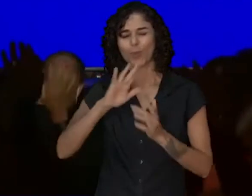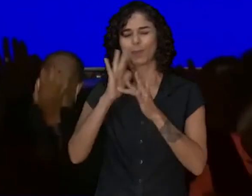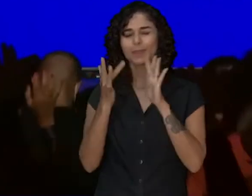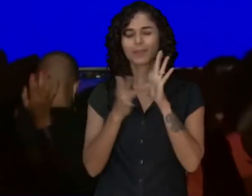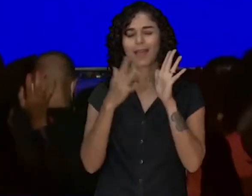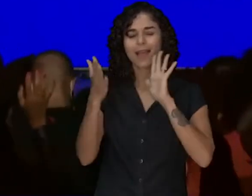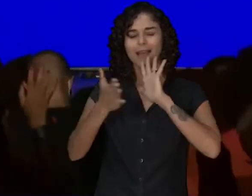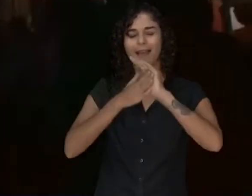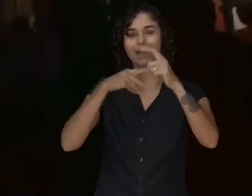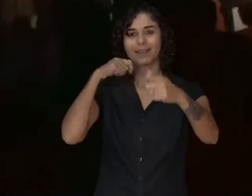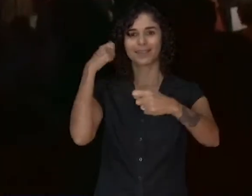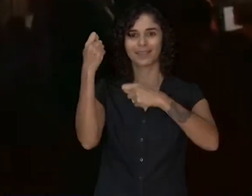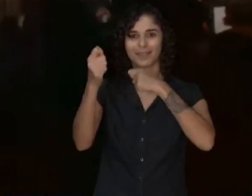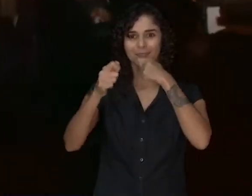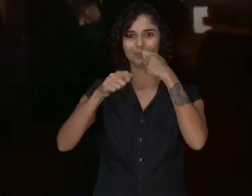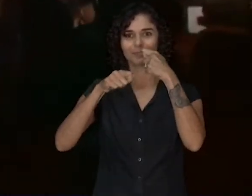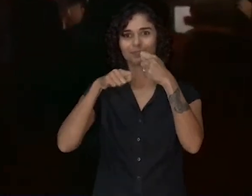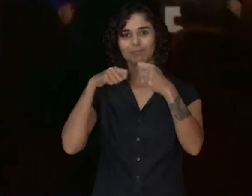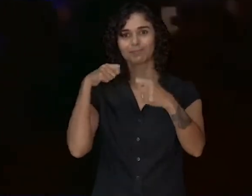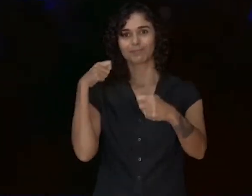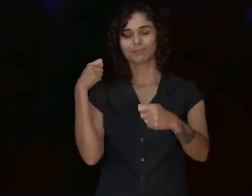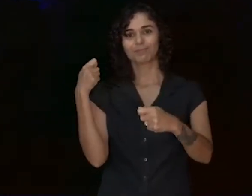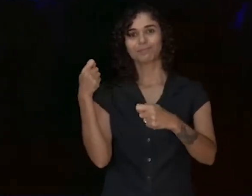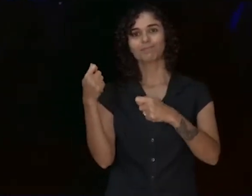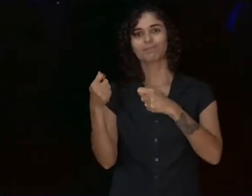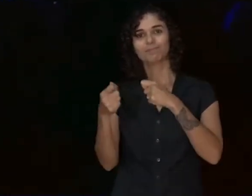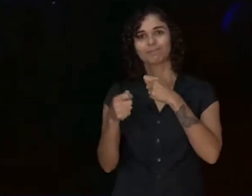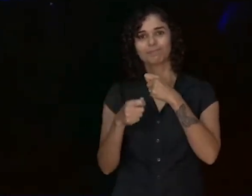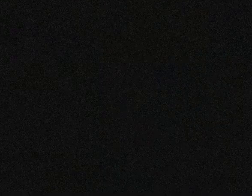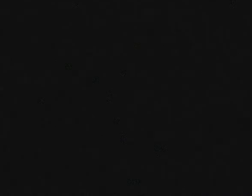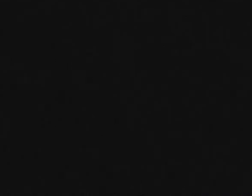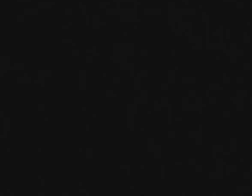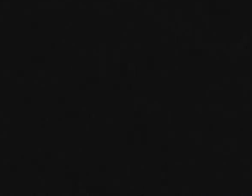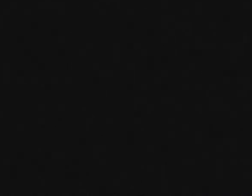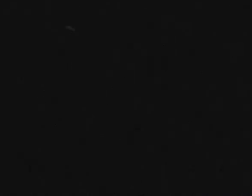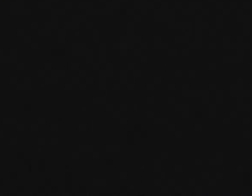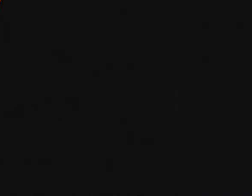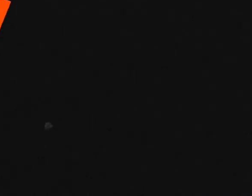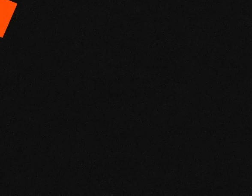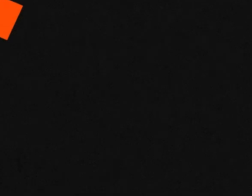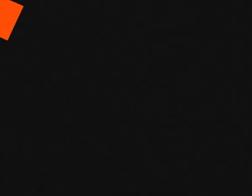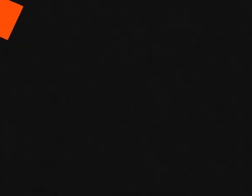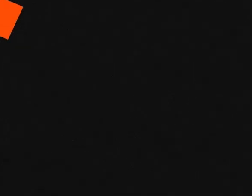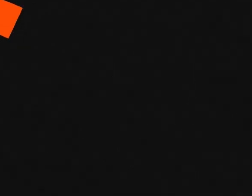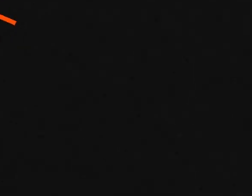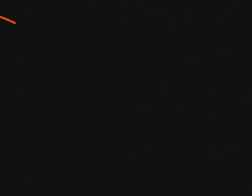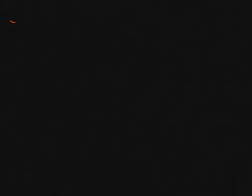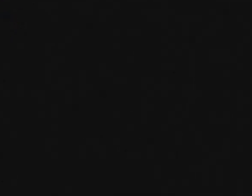aleluia, aleluia. Espírito.